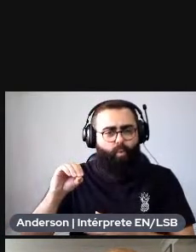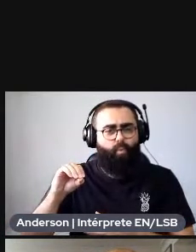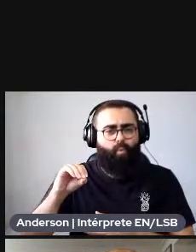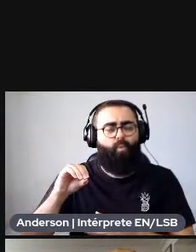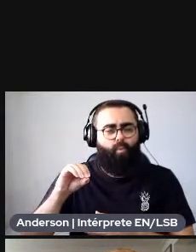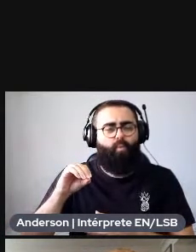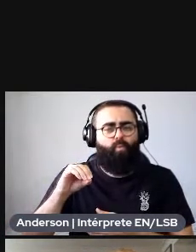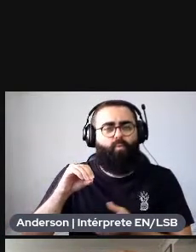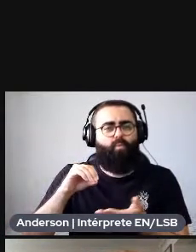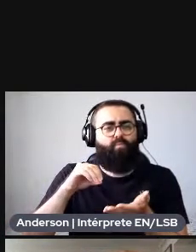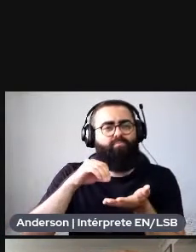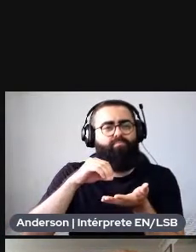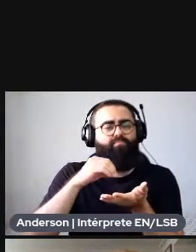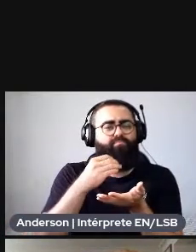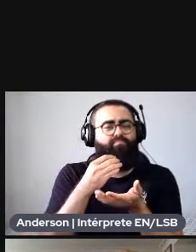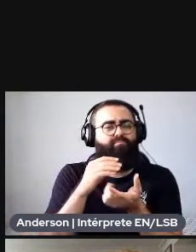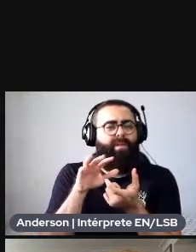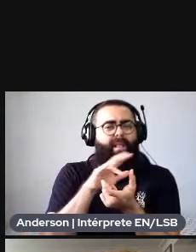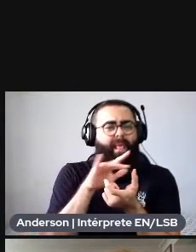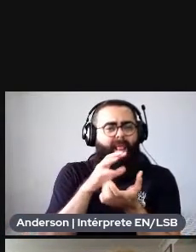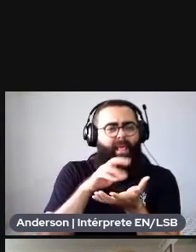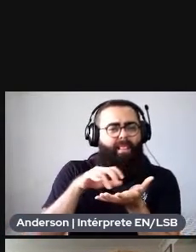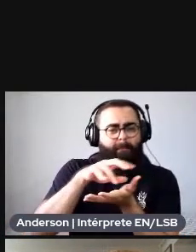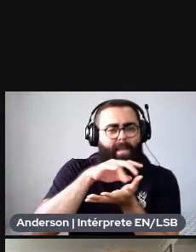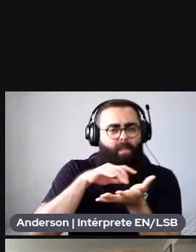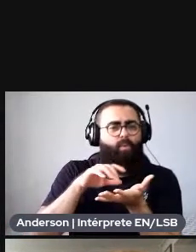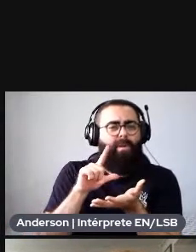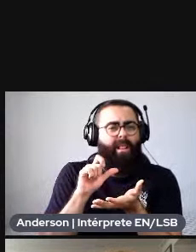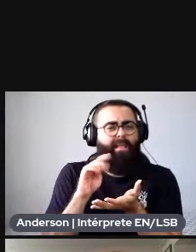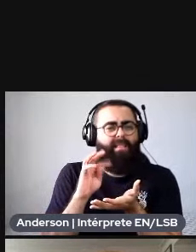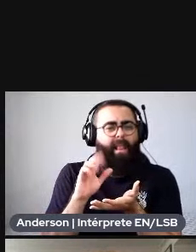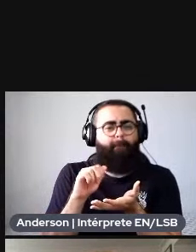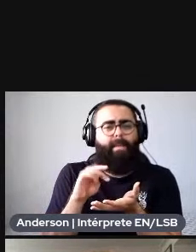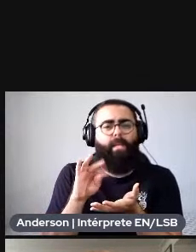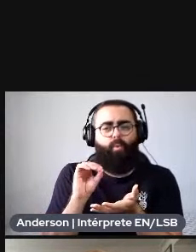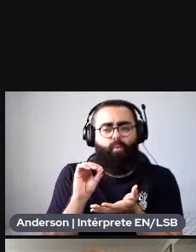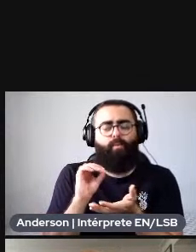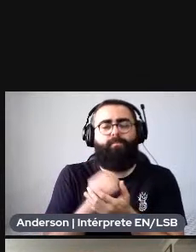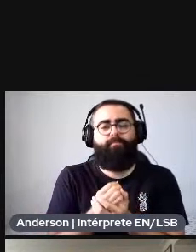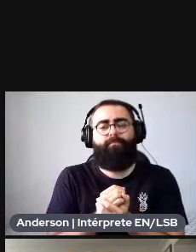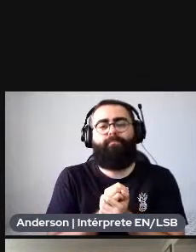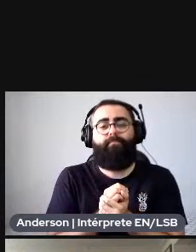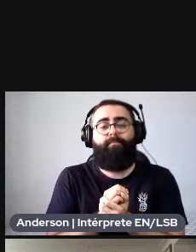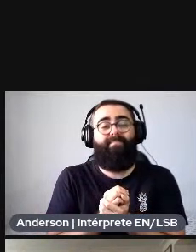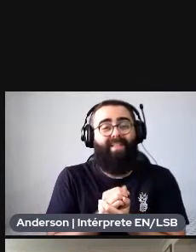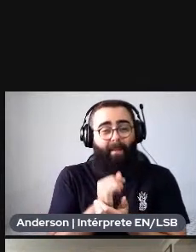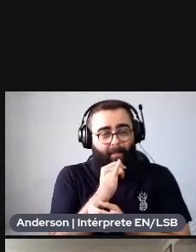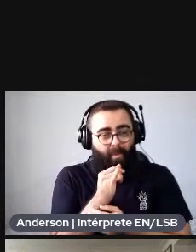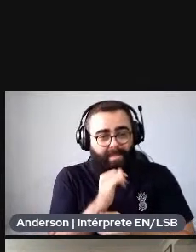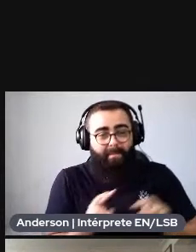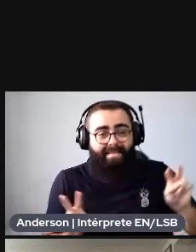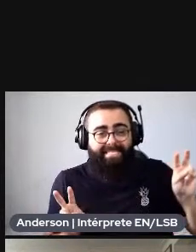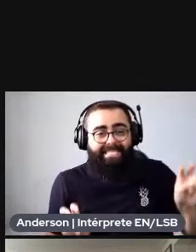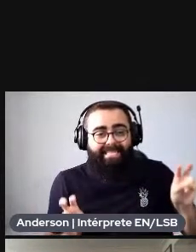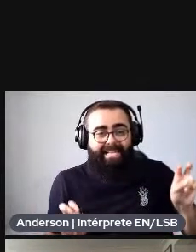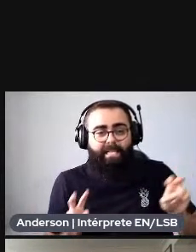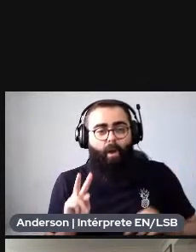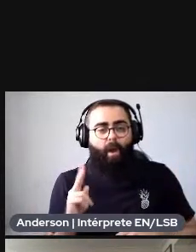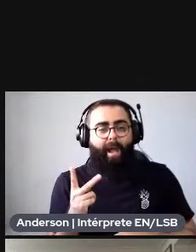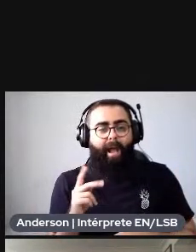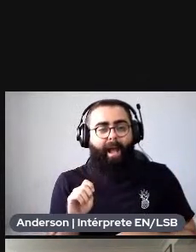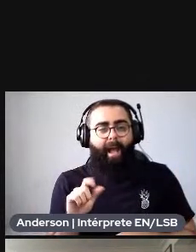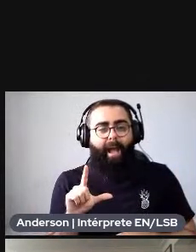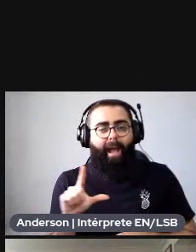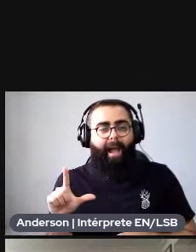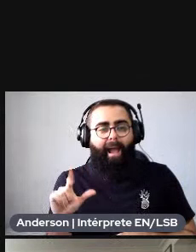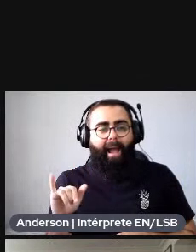de literacia, como associada a esta citação do Halliday, que diz que se está